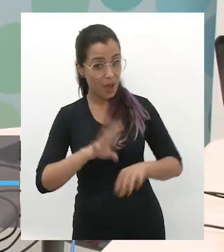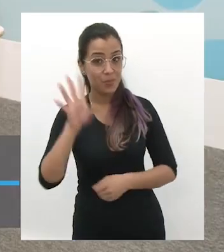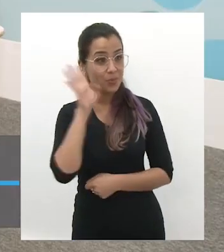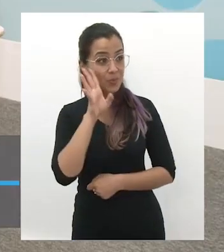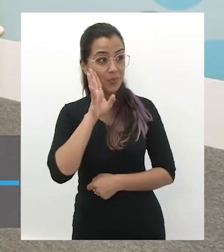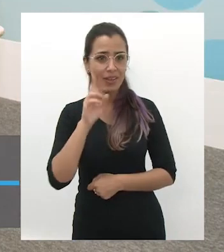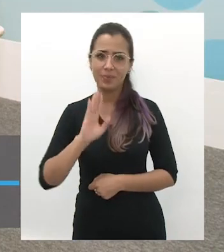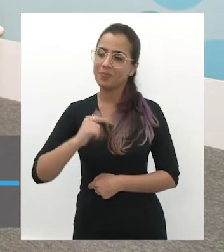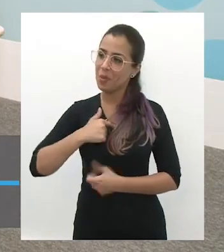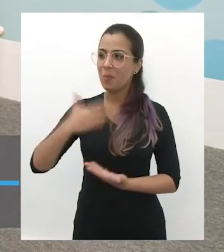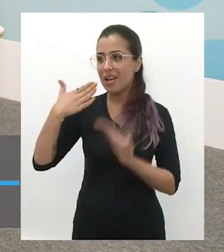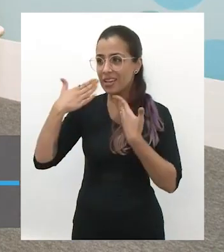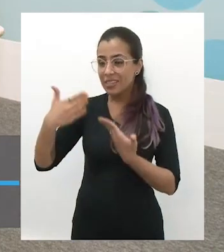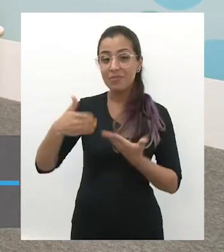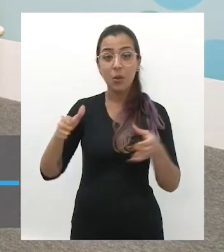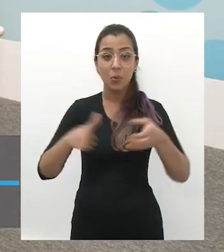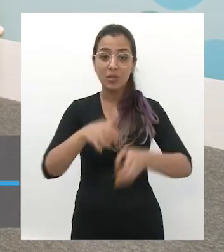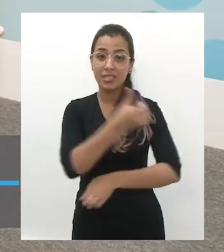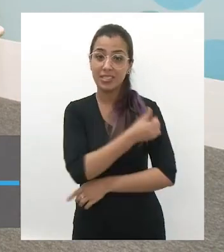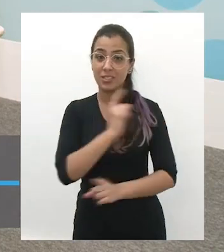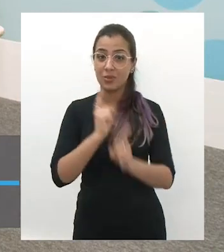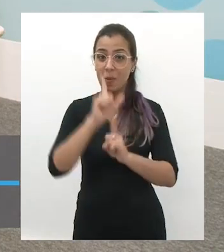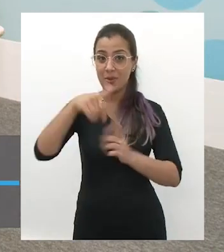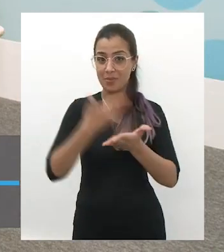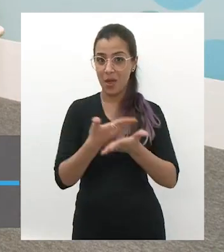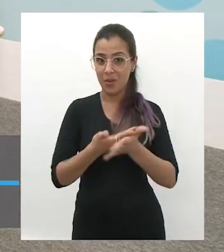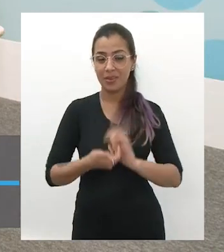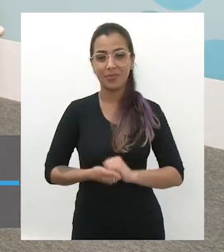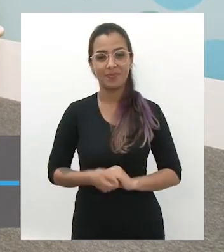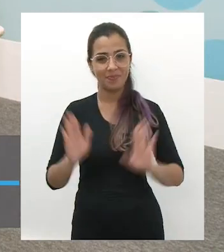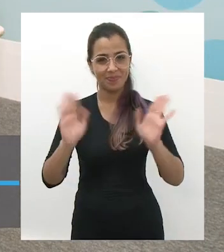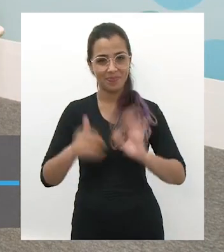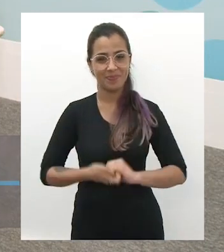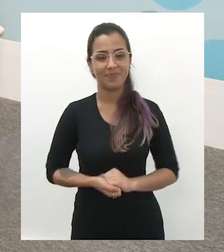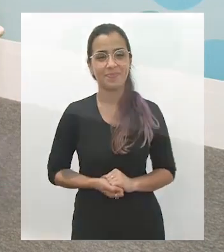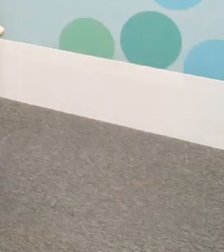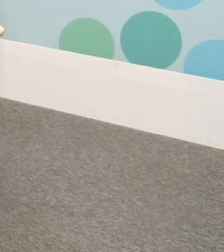Eu que agradeço. Então, sexto ano, até a próxima aula. Tchau, tchau.